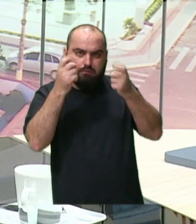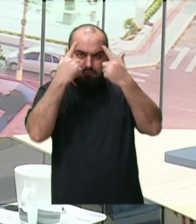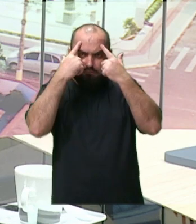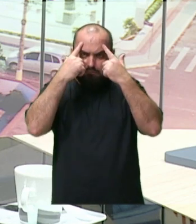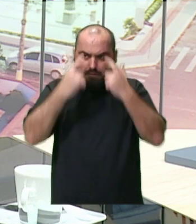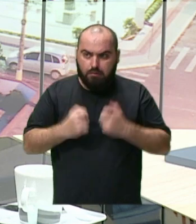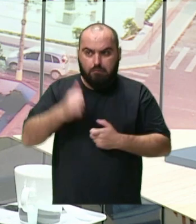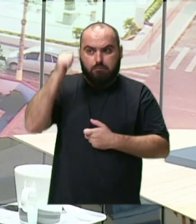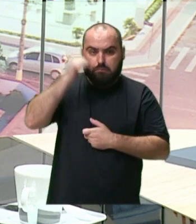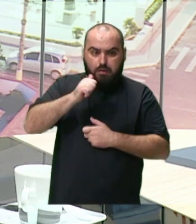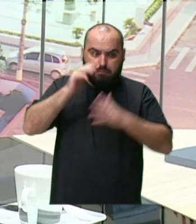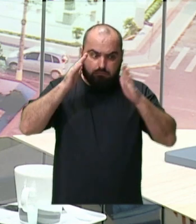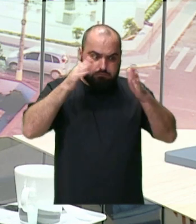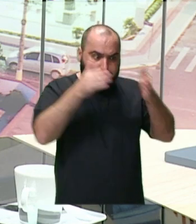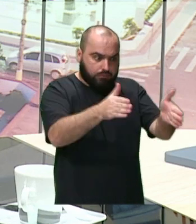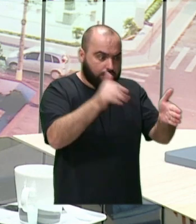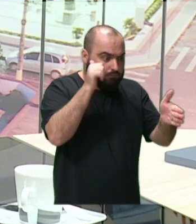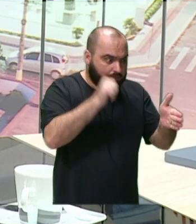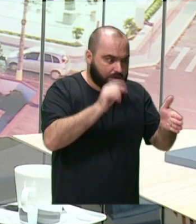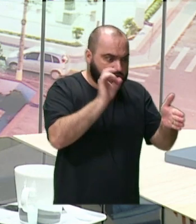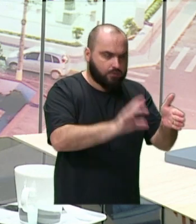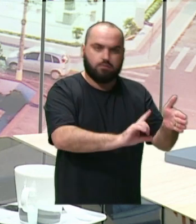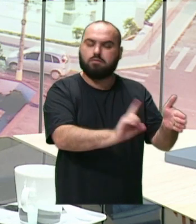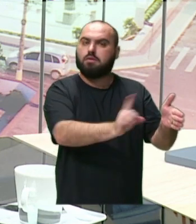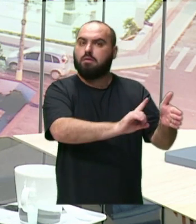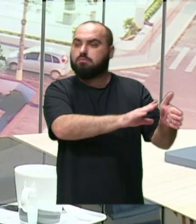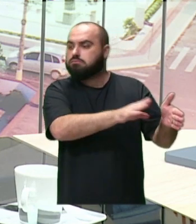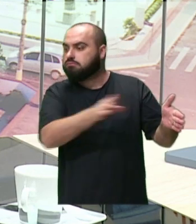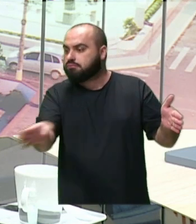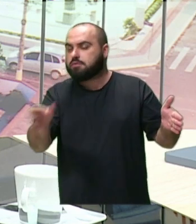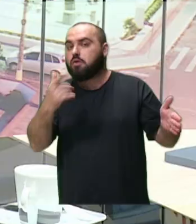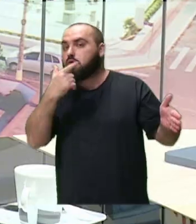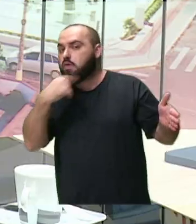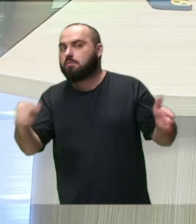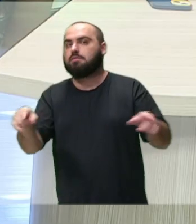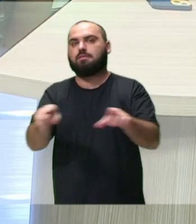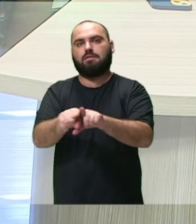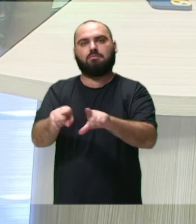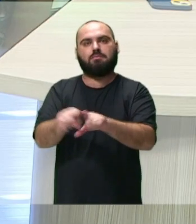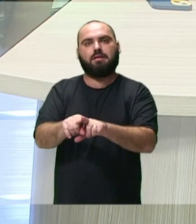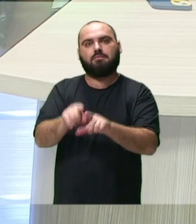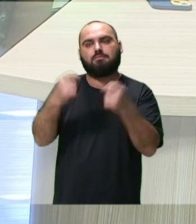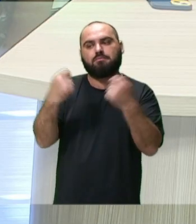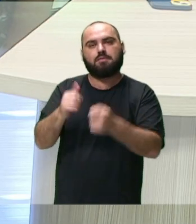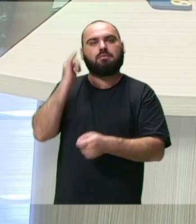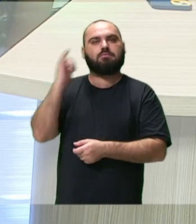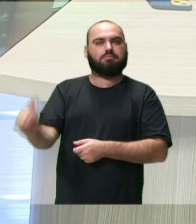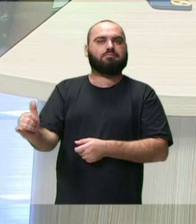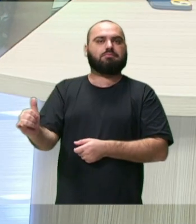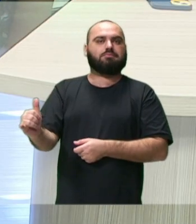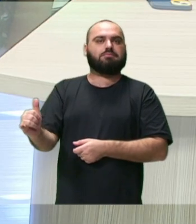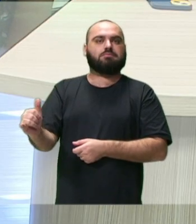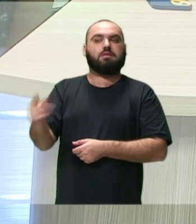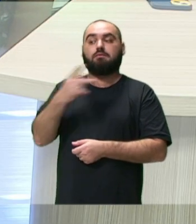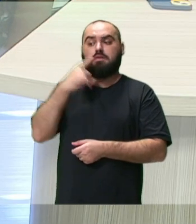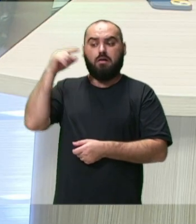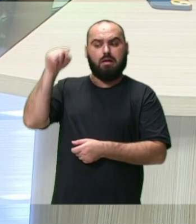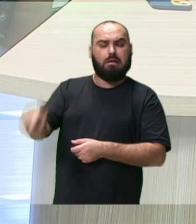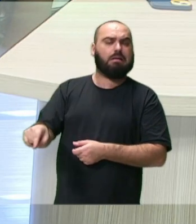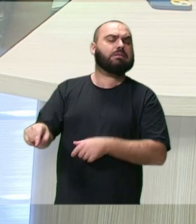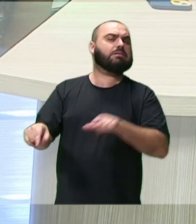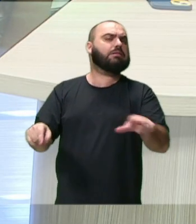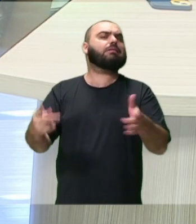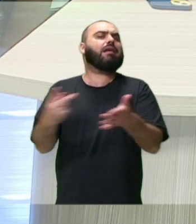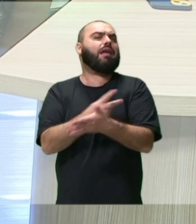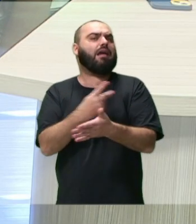se falar só para a mulher. Não, tem que se falar também com a mulher. Mas a gente não pode deixar de educar os meninos, falar, olha, isso aqui está errado,